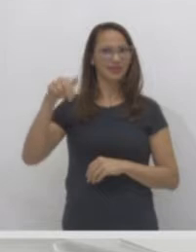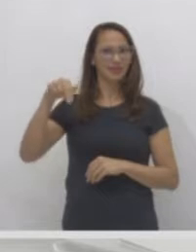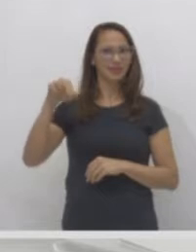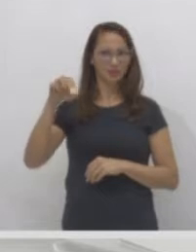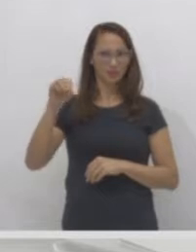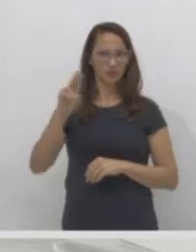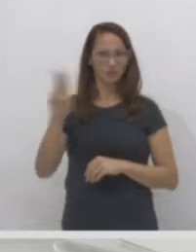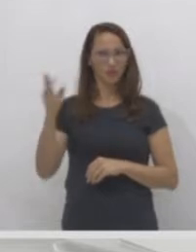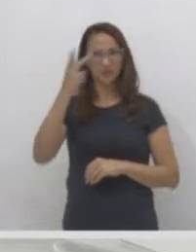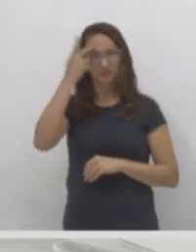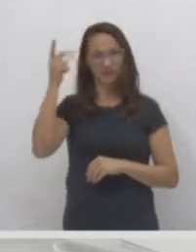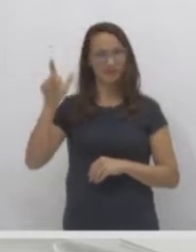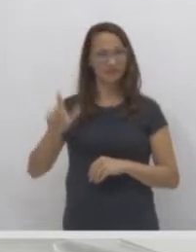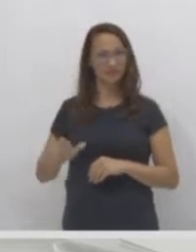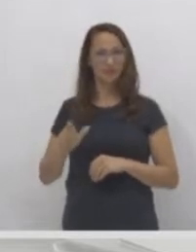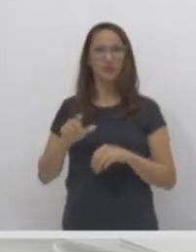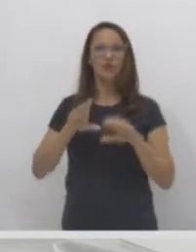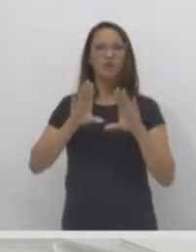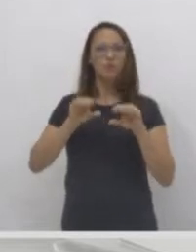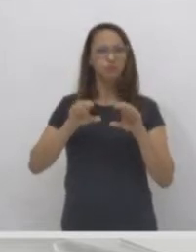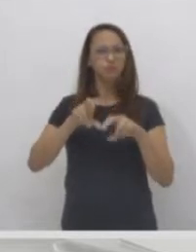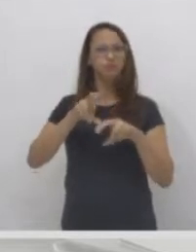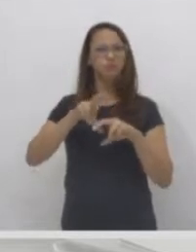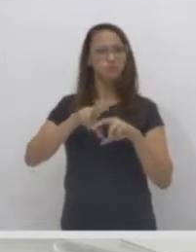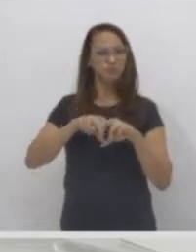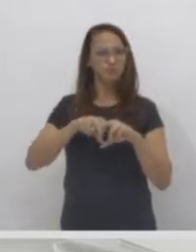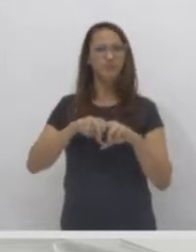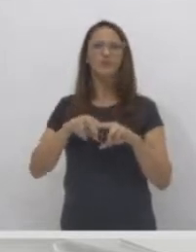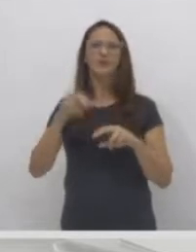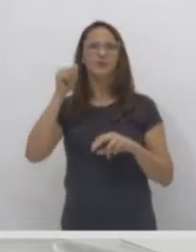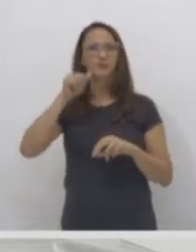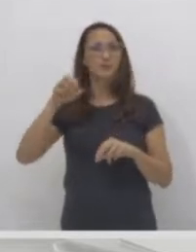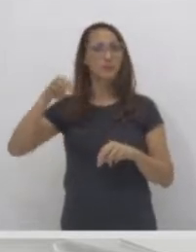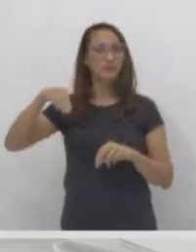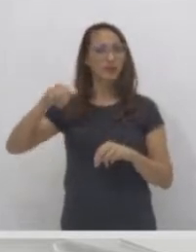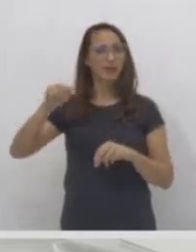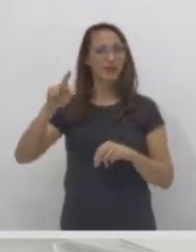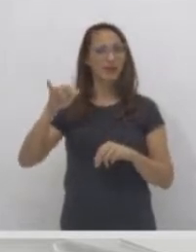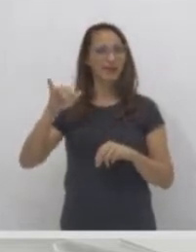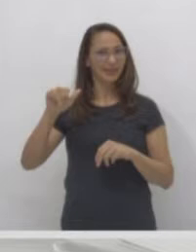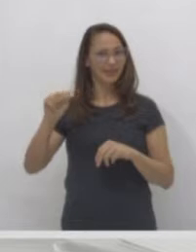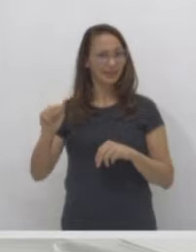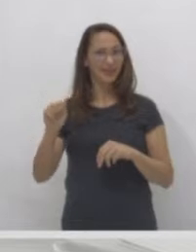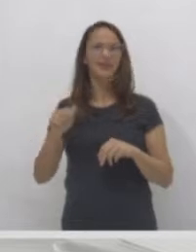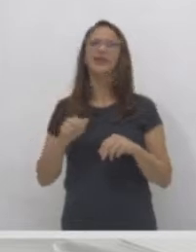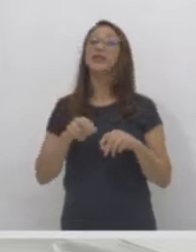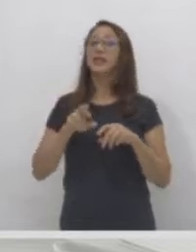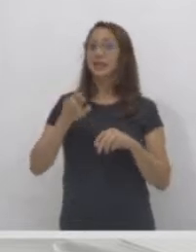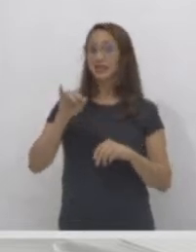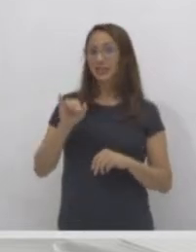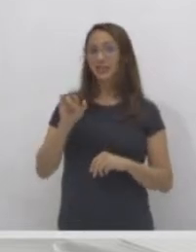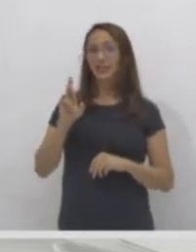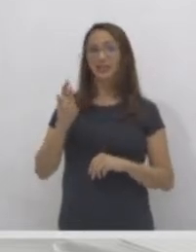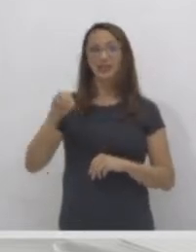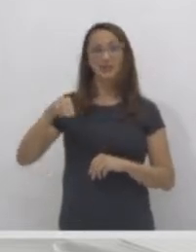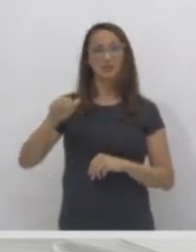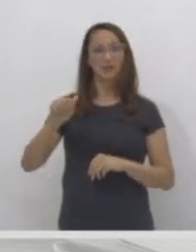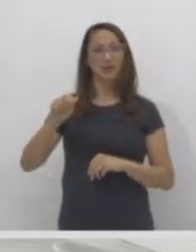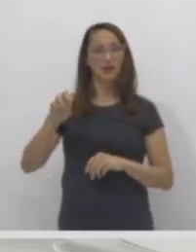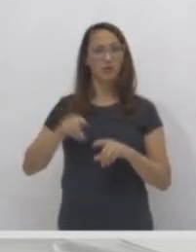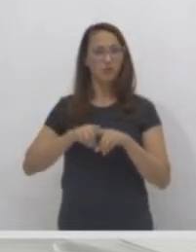sofá, Maria, também nome próprio, irmão. Todas essas palavras são